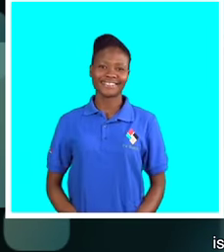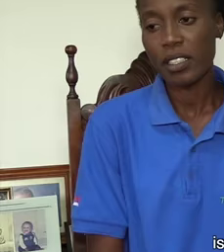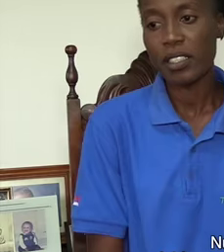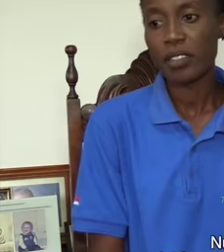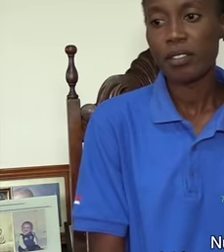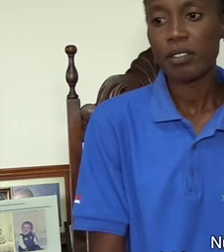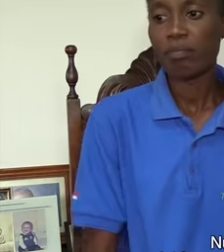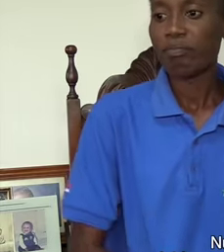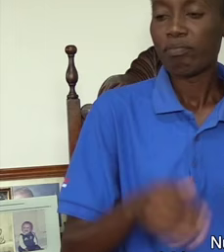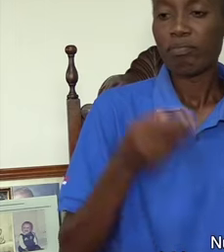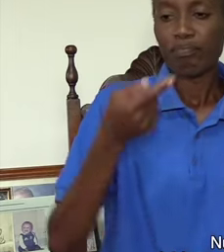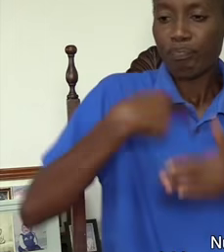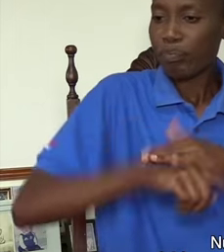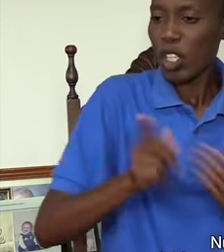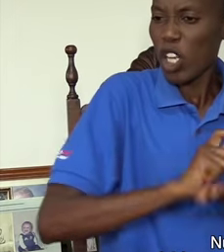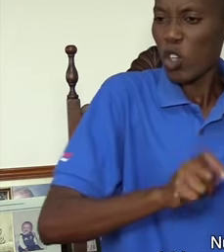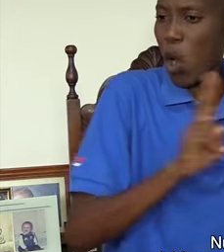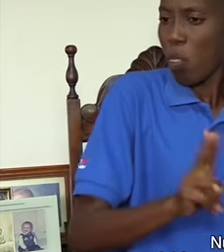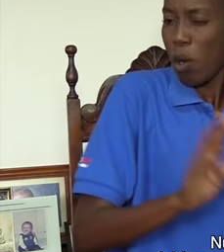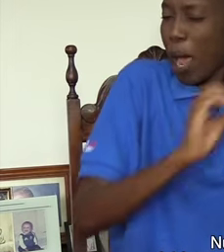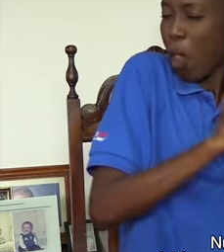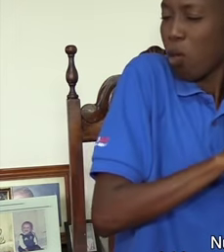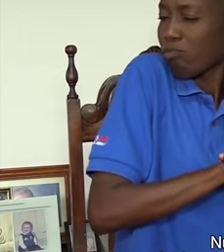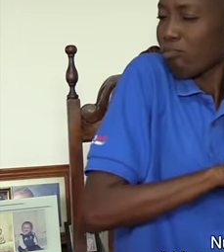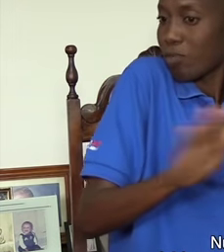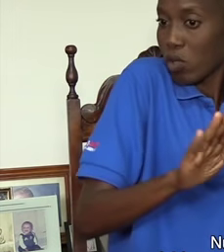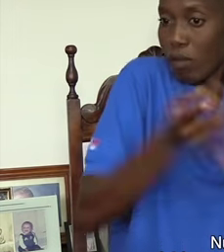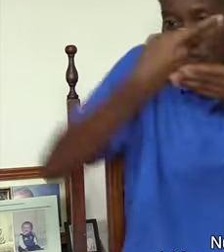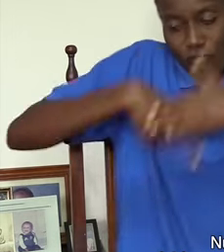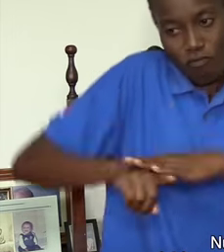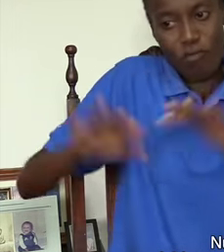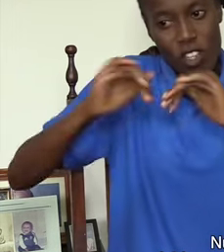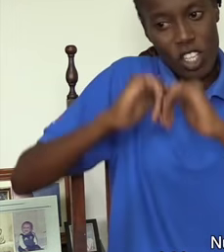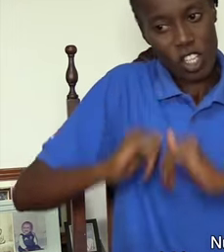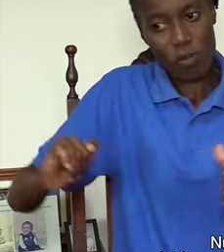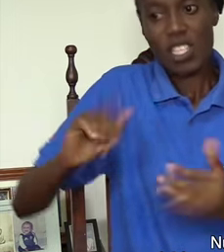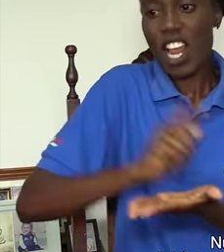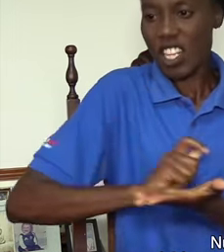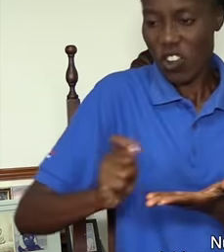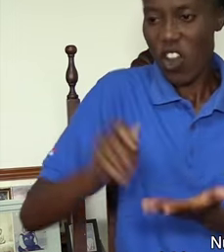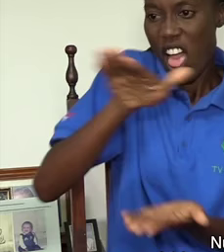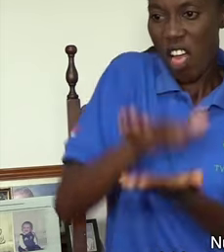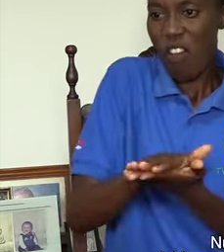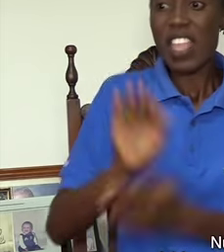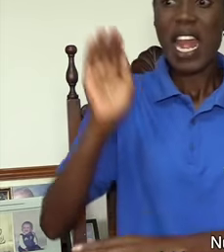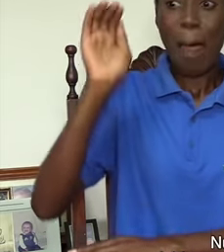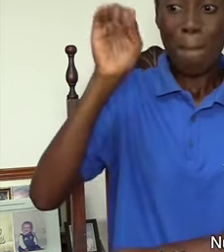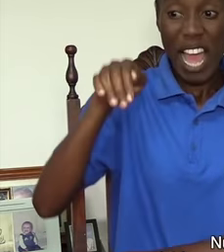período colonial. Nunca foi uma escola normal. Foi a escola especial enquanto na sala era baixa.